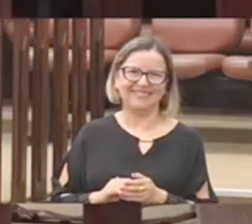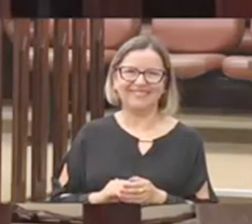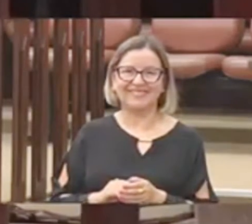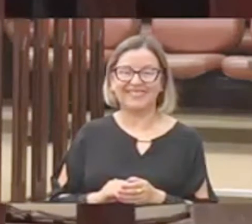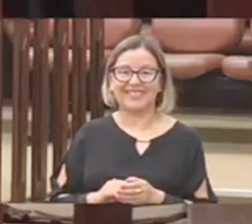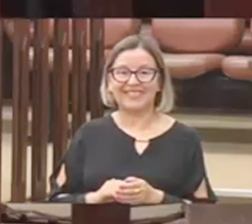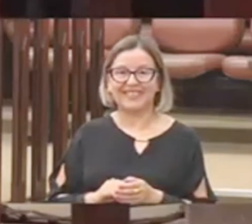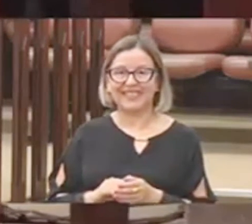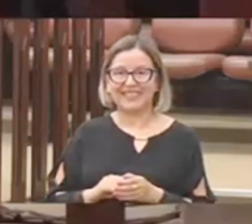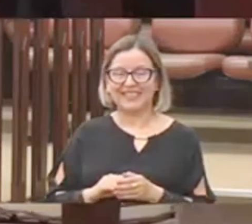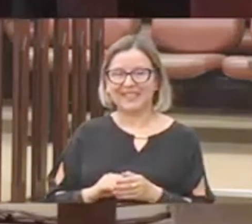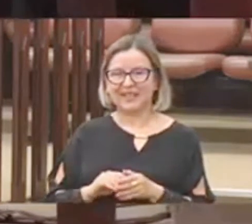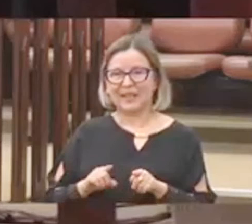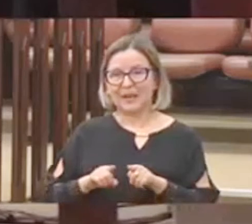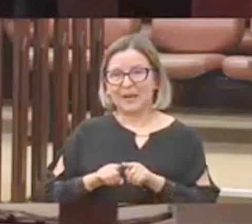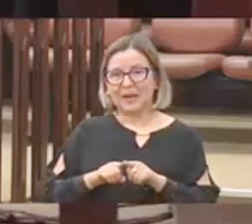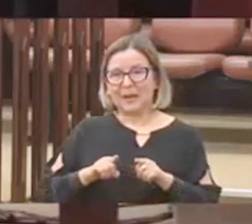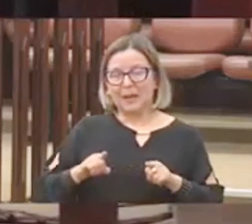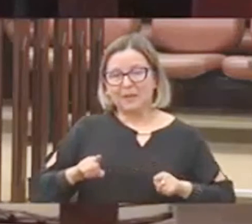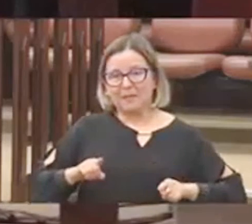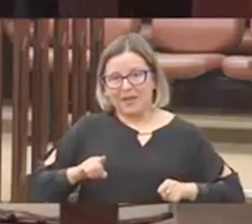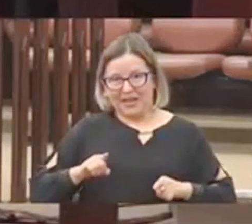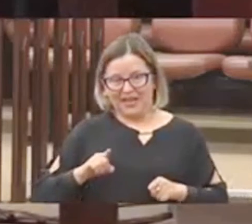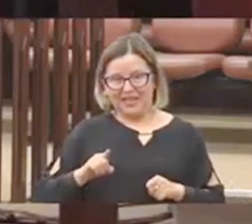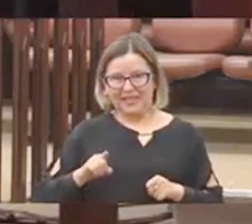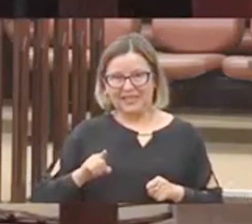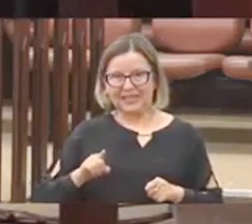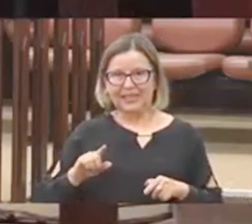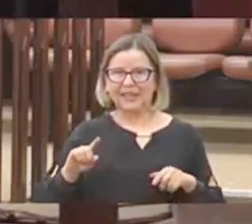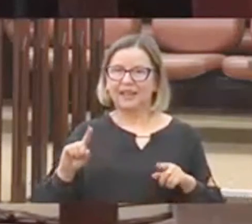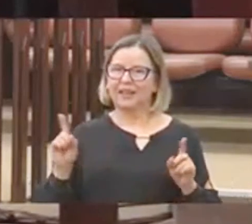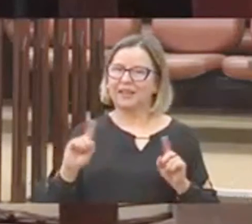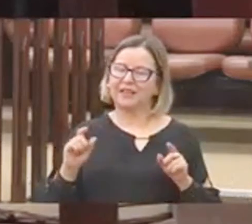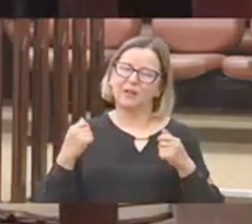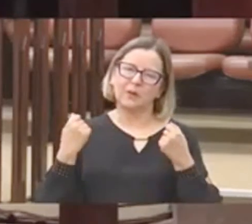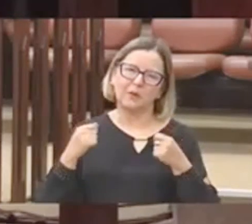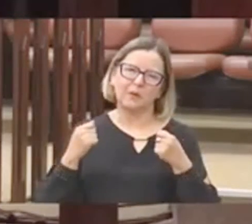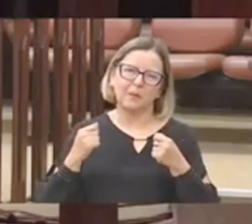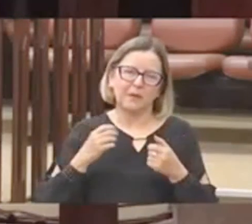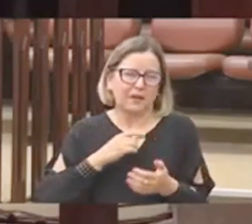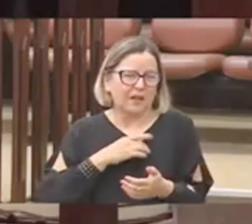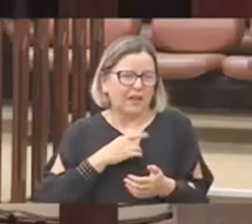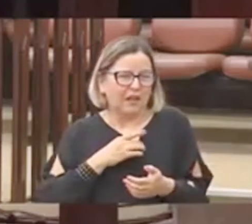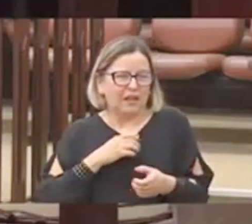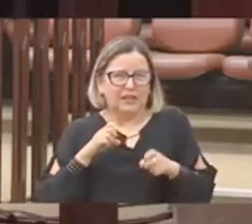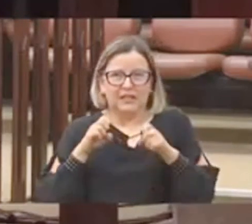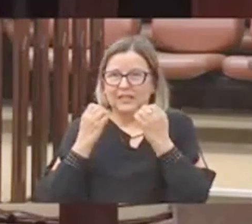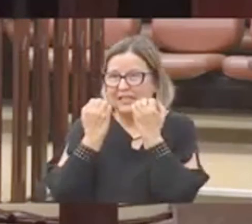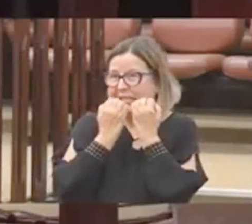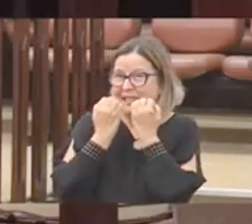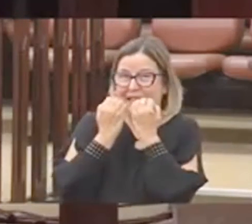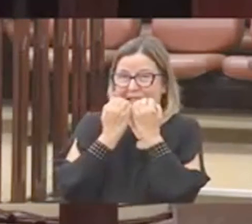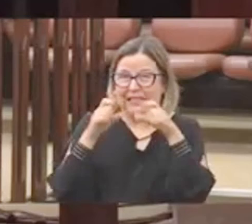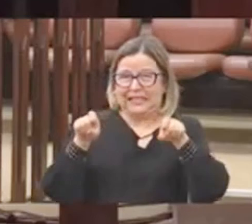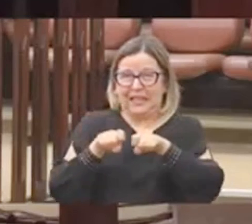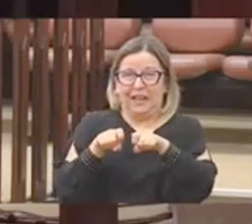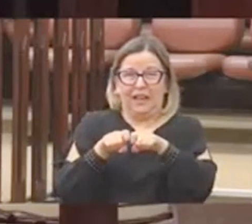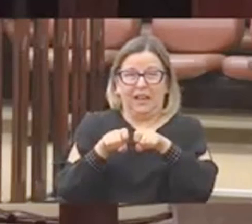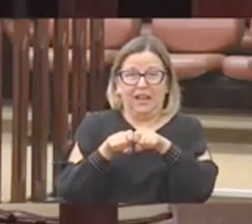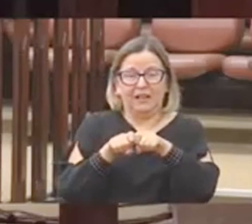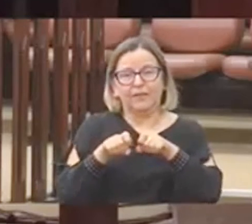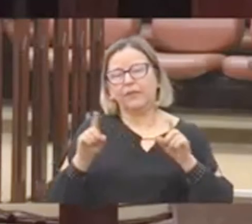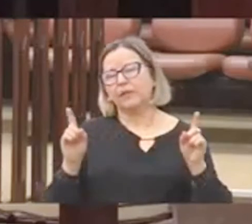Só que isso não é motivo para nos apavorarmos. Pelo contrário, essa é a hora de